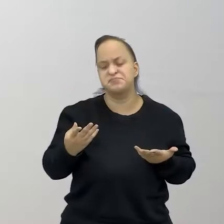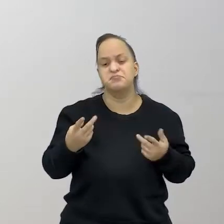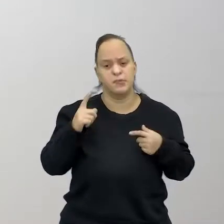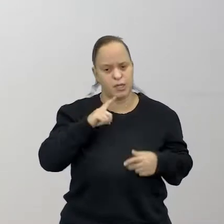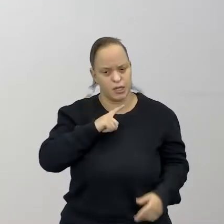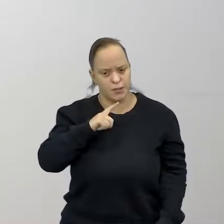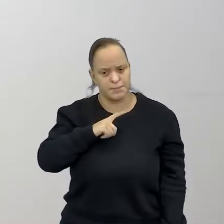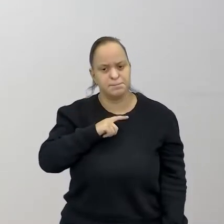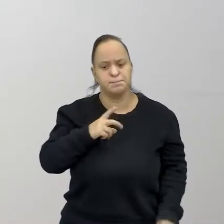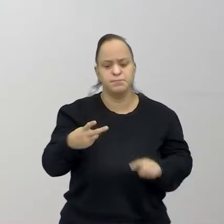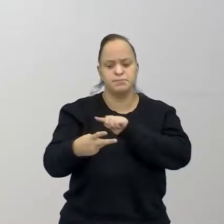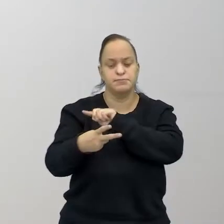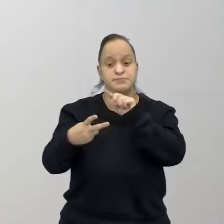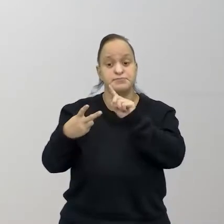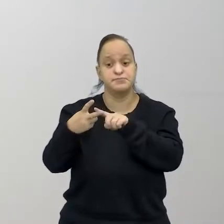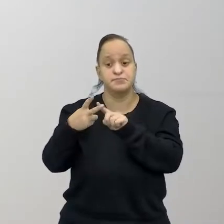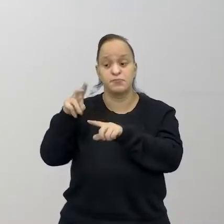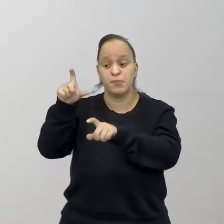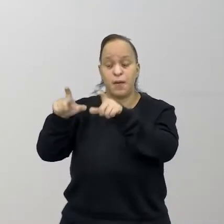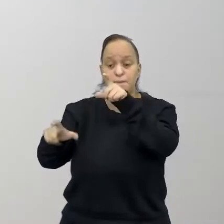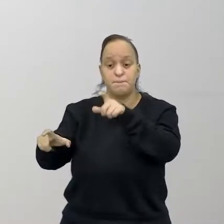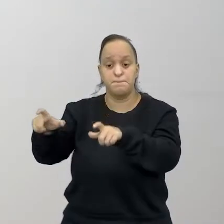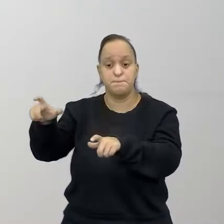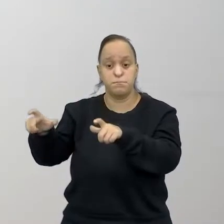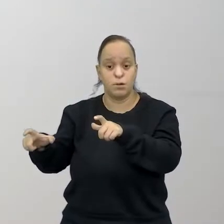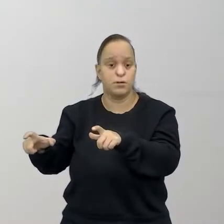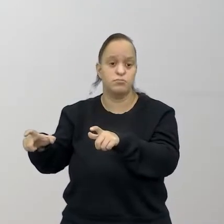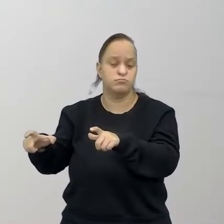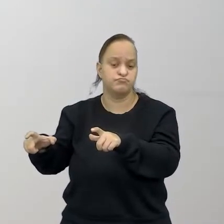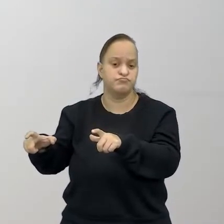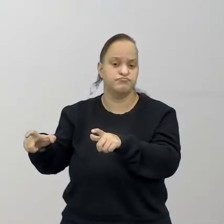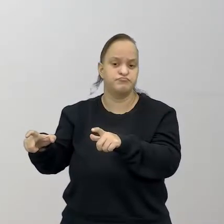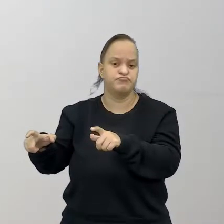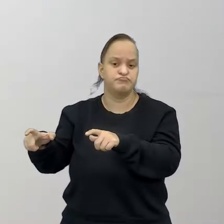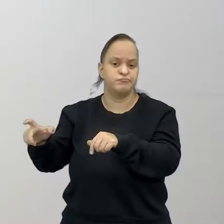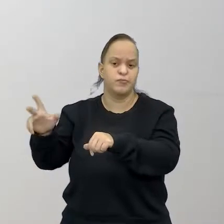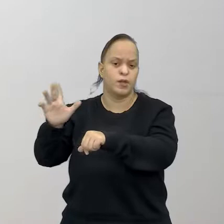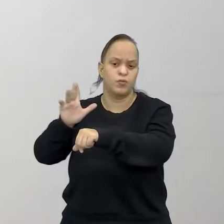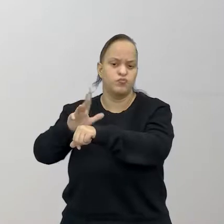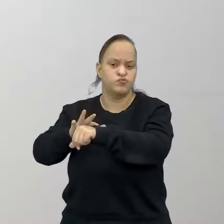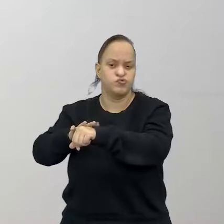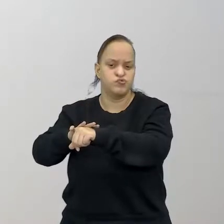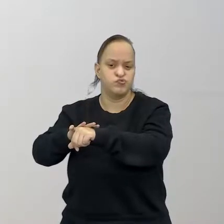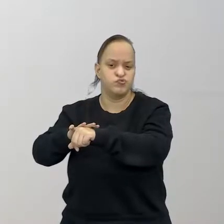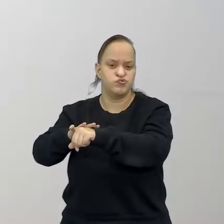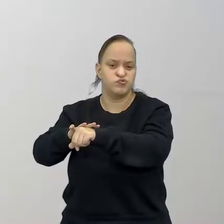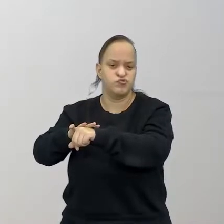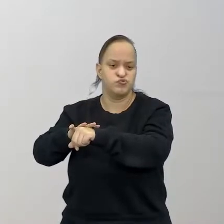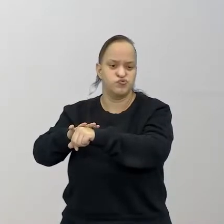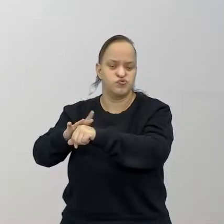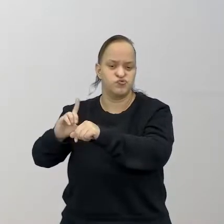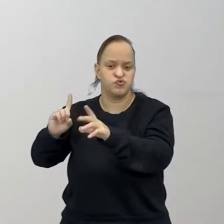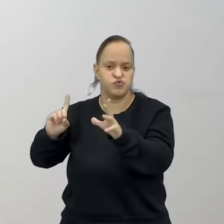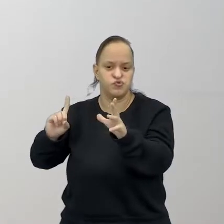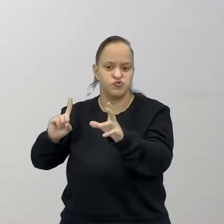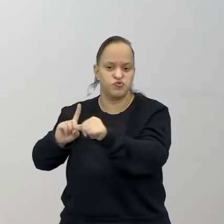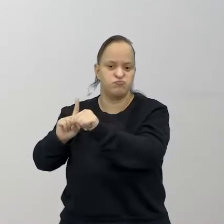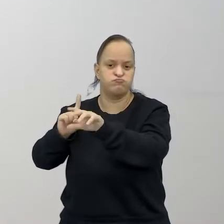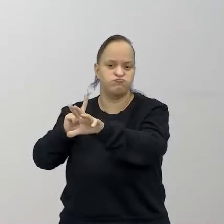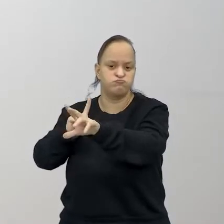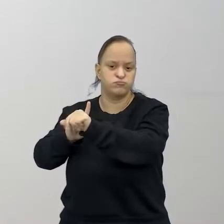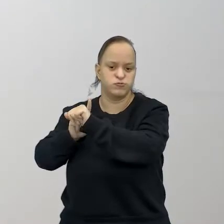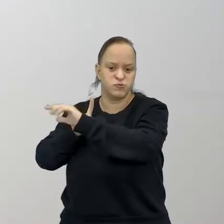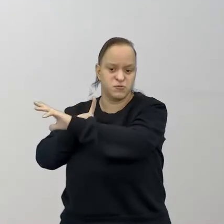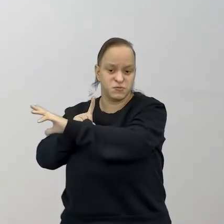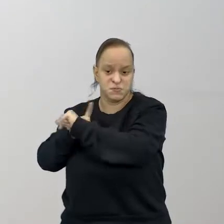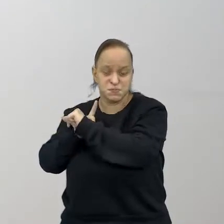Existem pessoas que adquirem essas problemáticas por fatores externos que